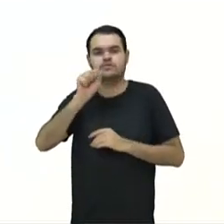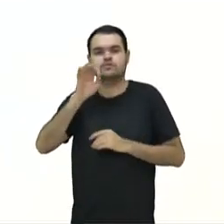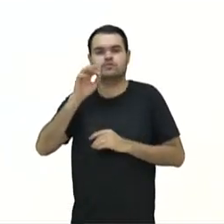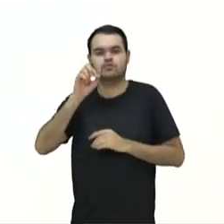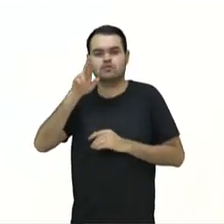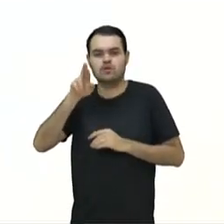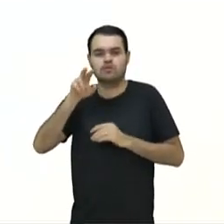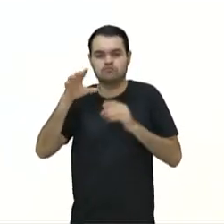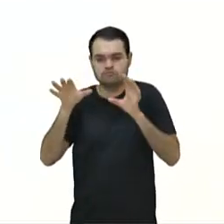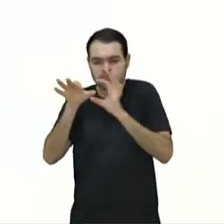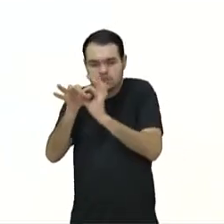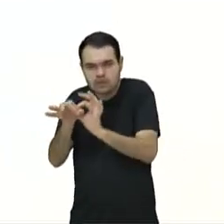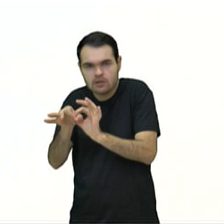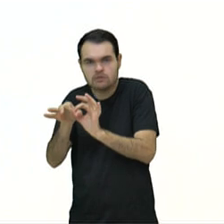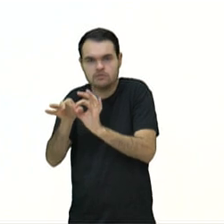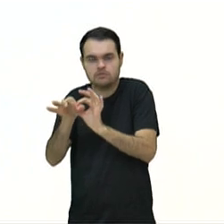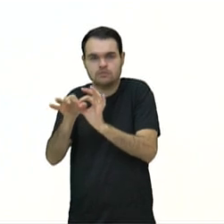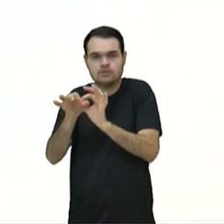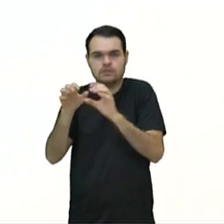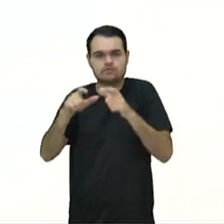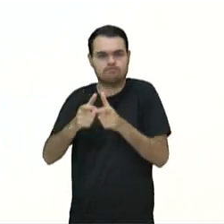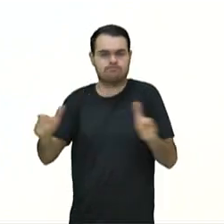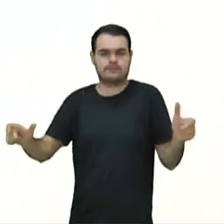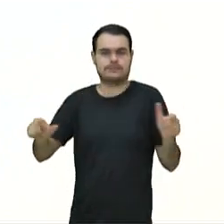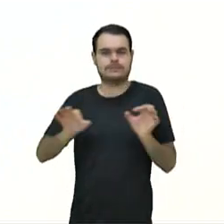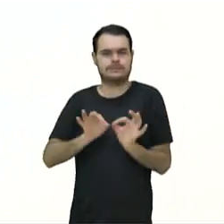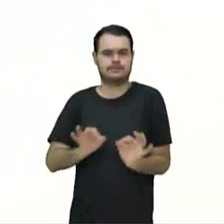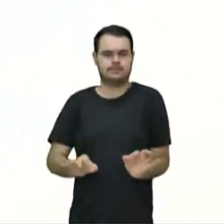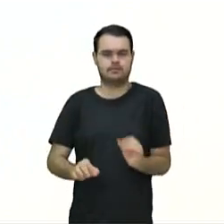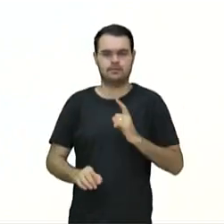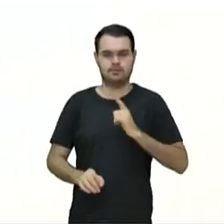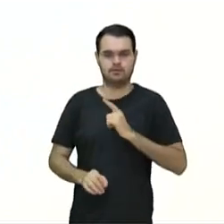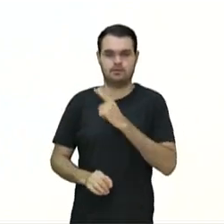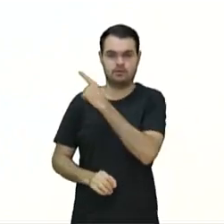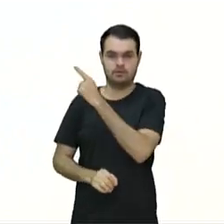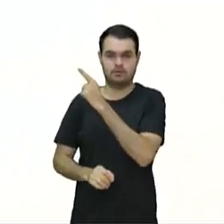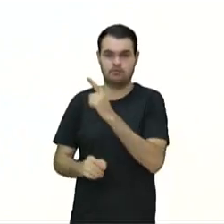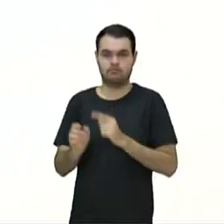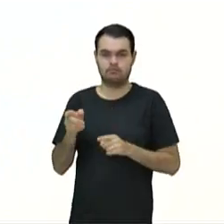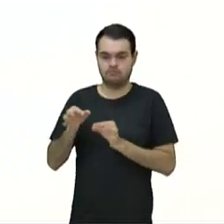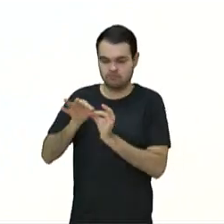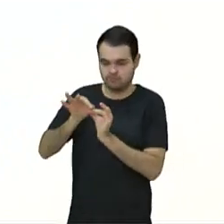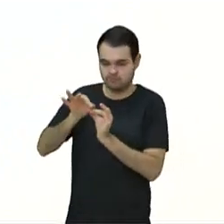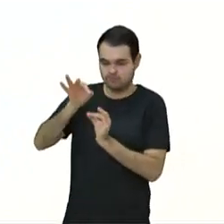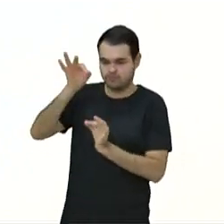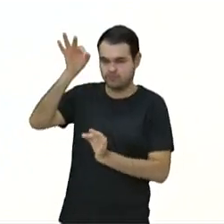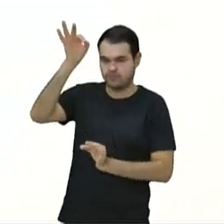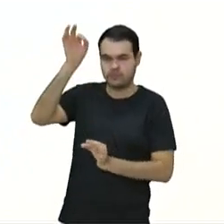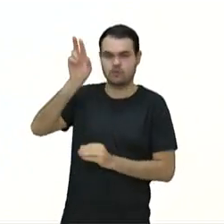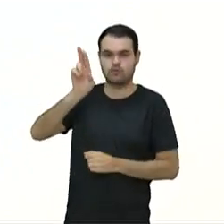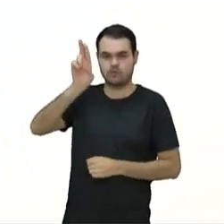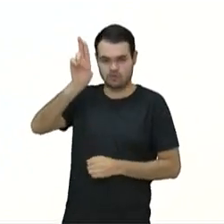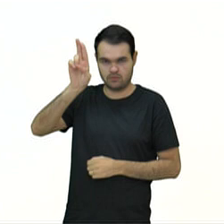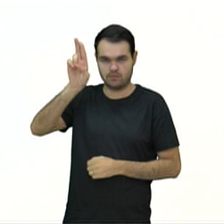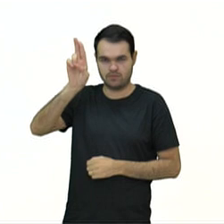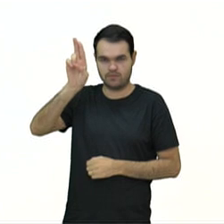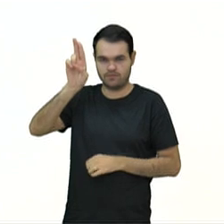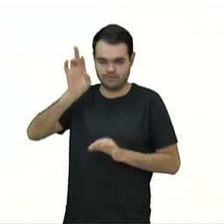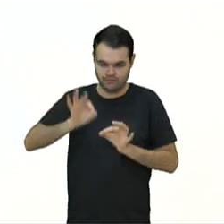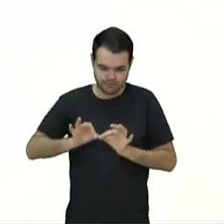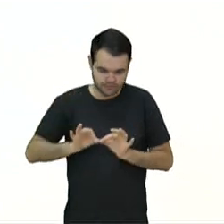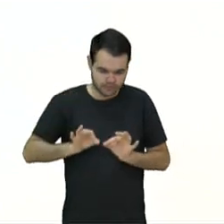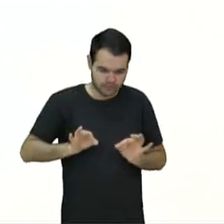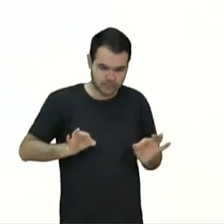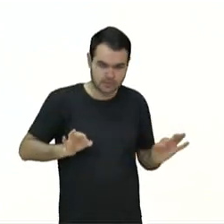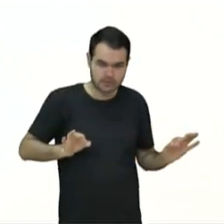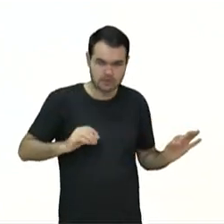simples. Então vejamos aqui, ó, nesse gráfico nós temos a linha vertical que representa a tensão e a linha horizontal